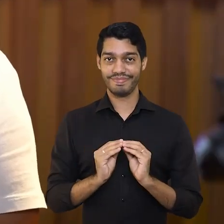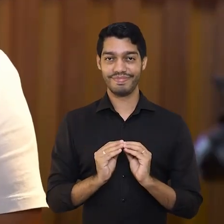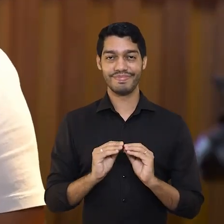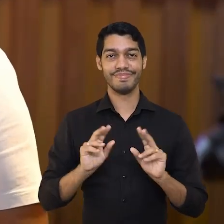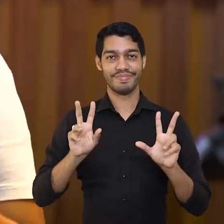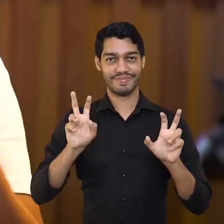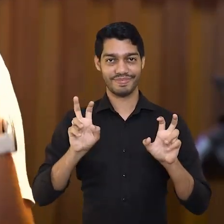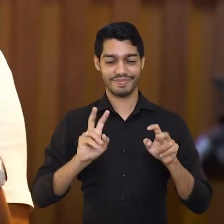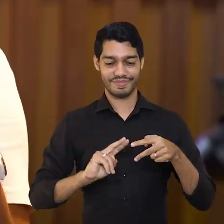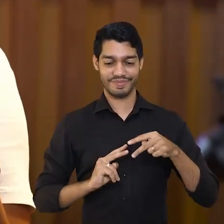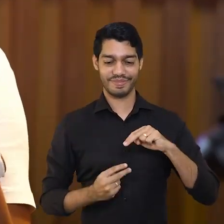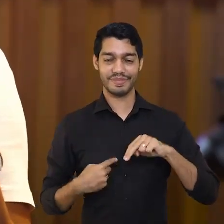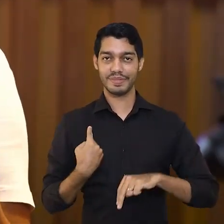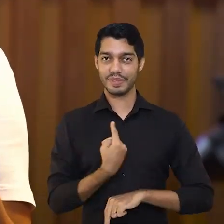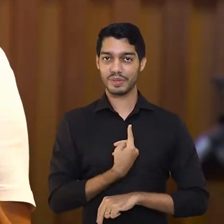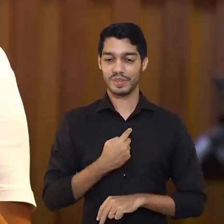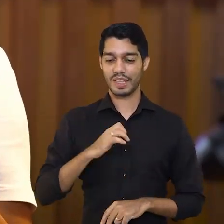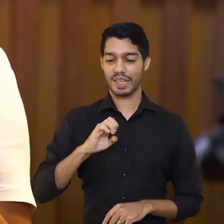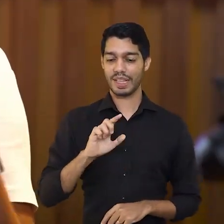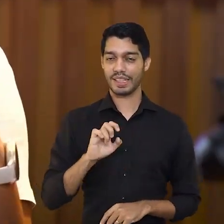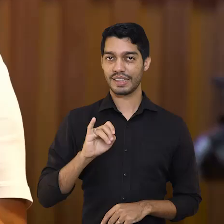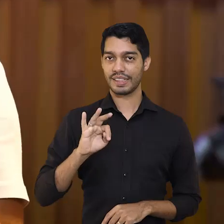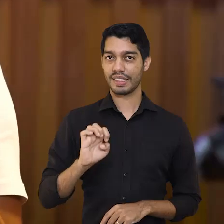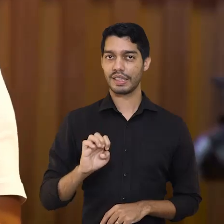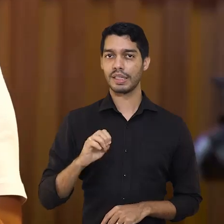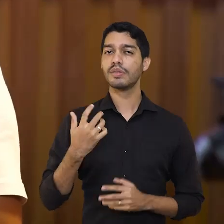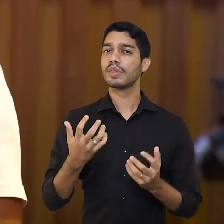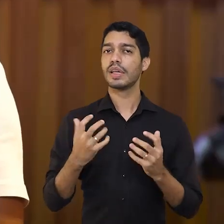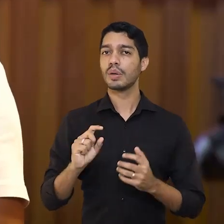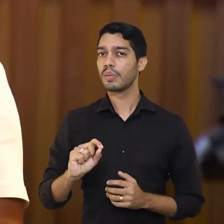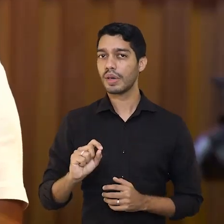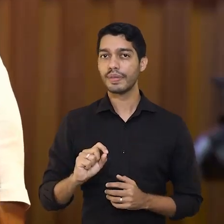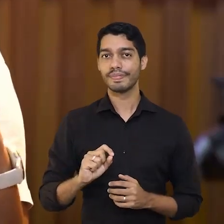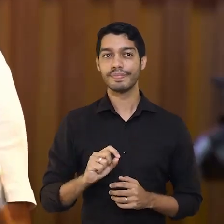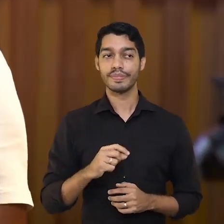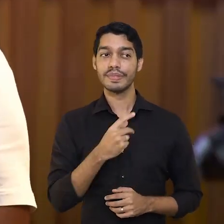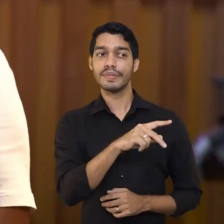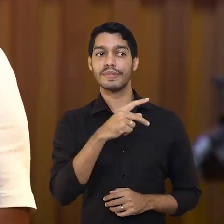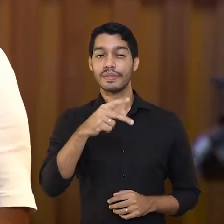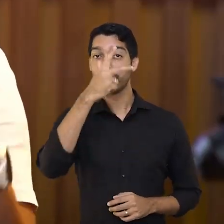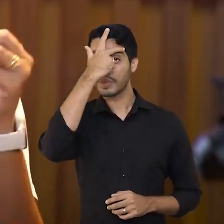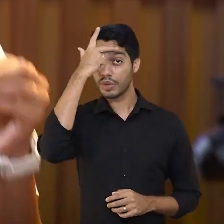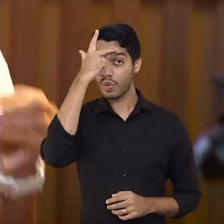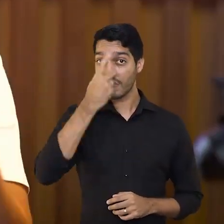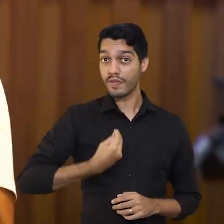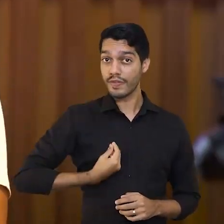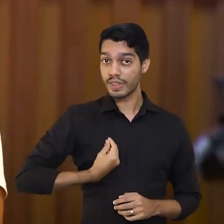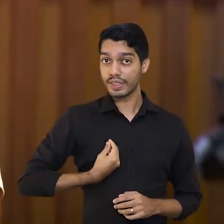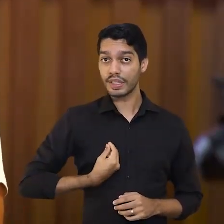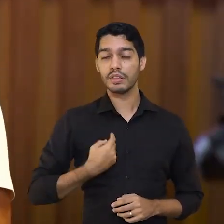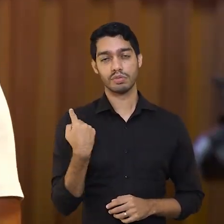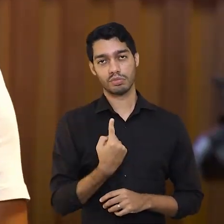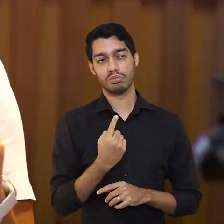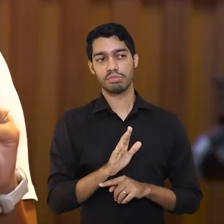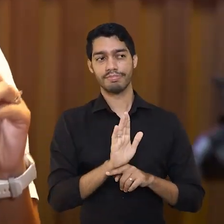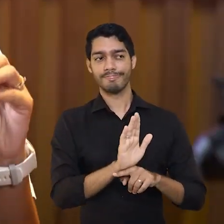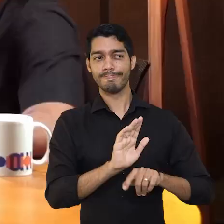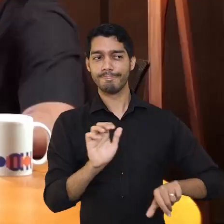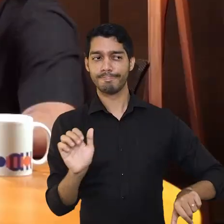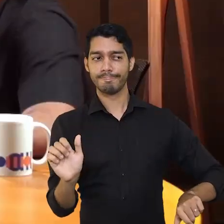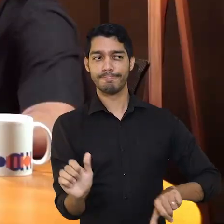para resumir o DNA do Elite, não tem como não falar da nossa missão, que é transformar vidas por meio da